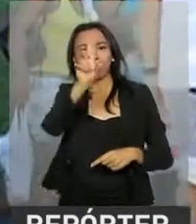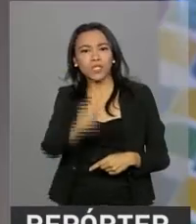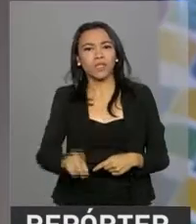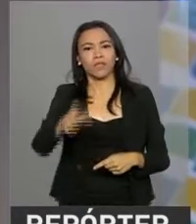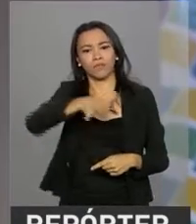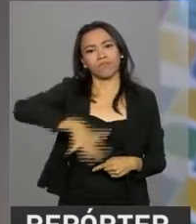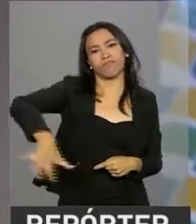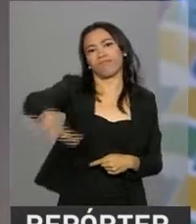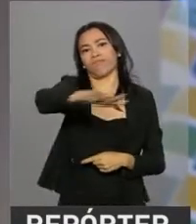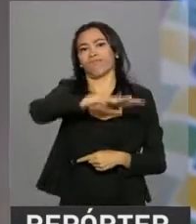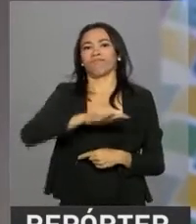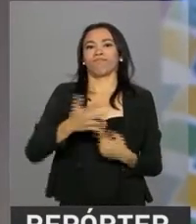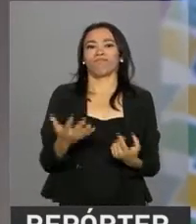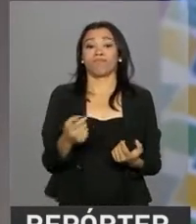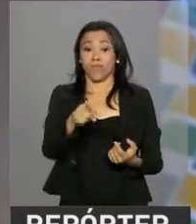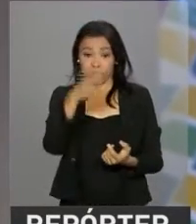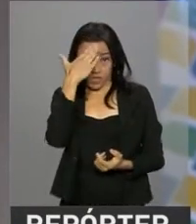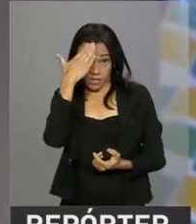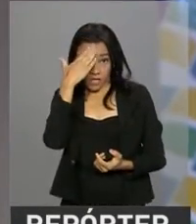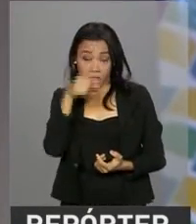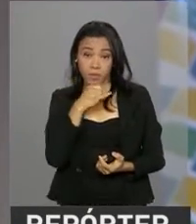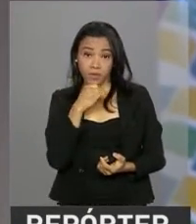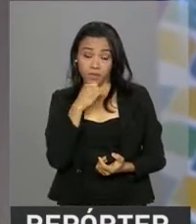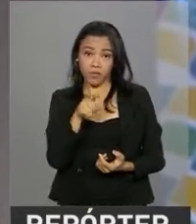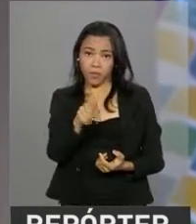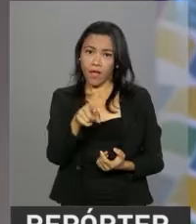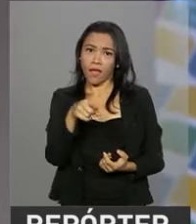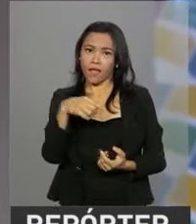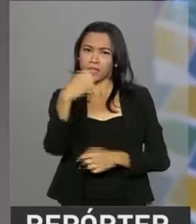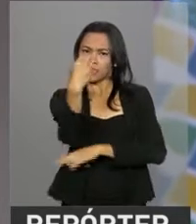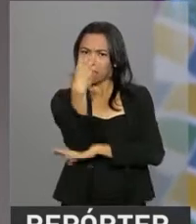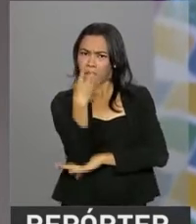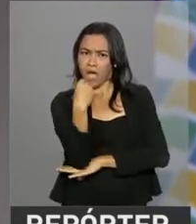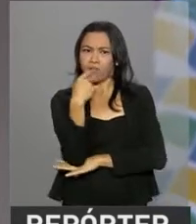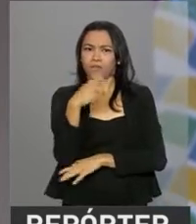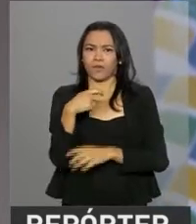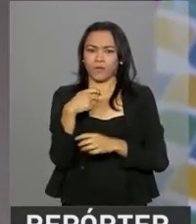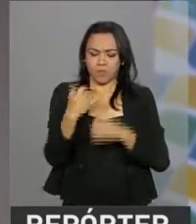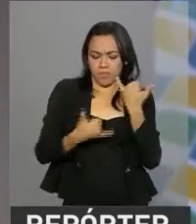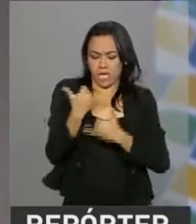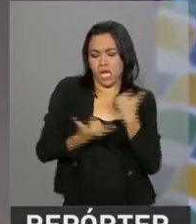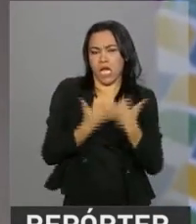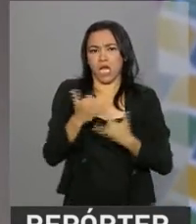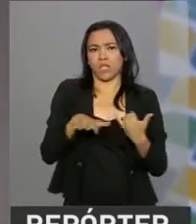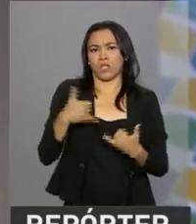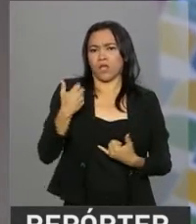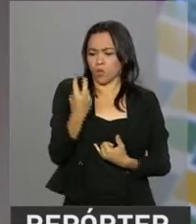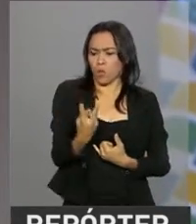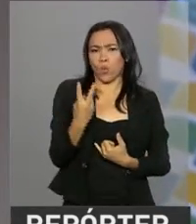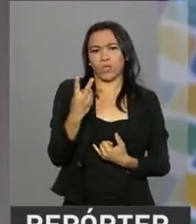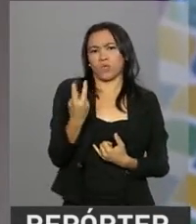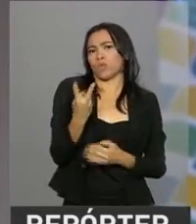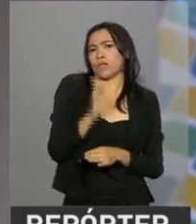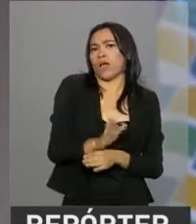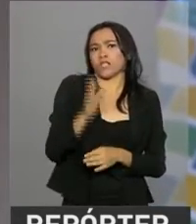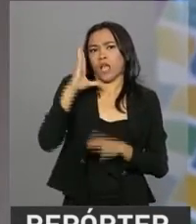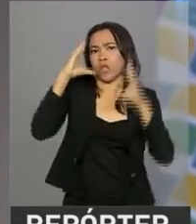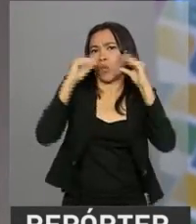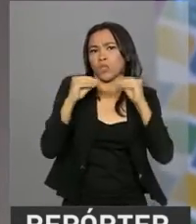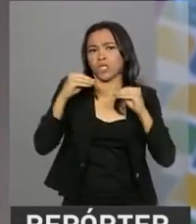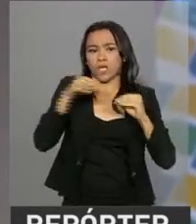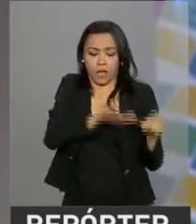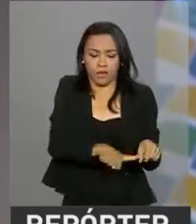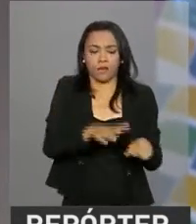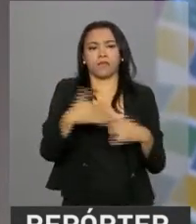toda a população você viu uma questão no e isso é trabalho infantil malabarismo às duas da tarde à noite a criança